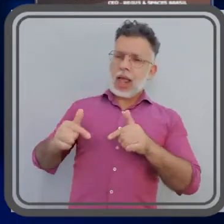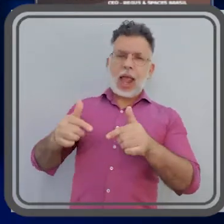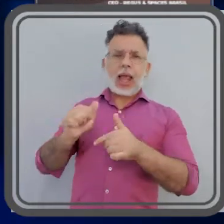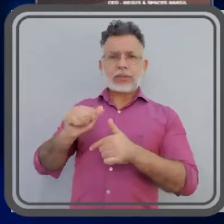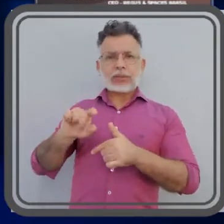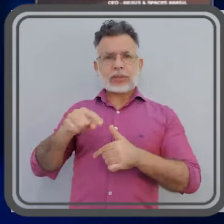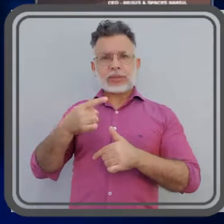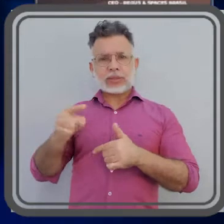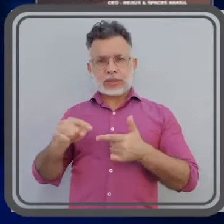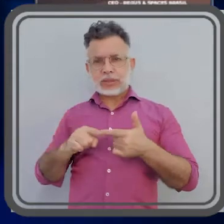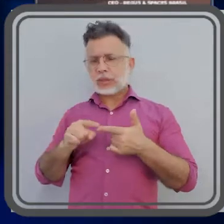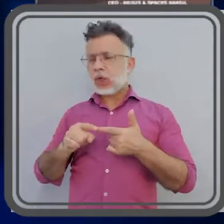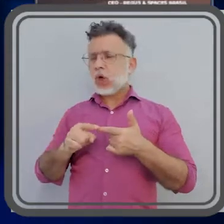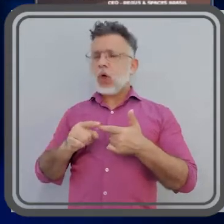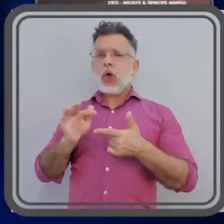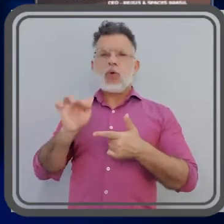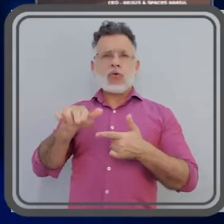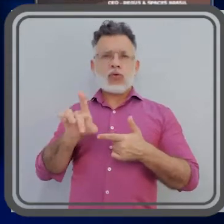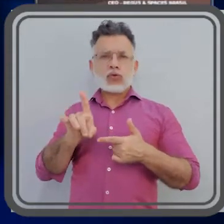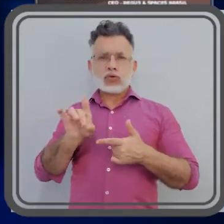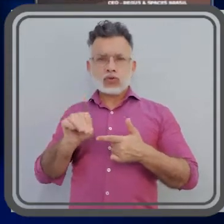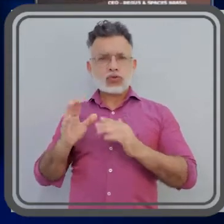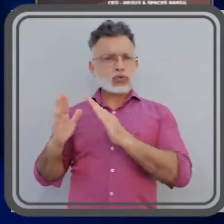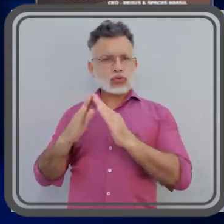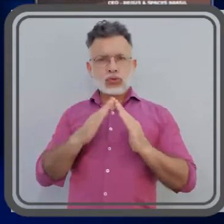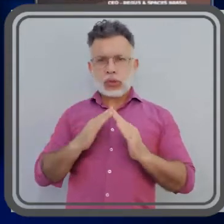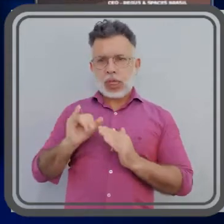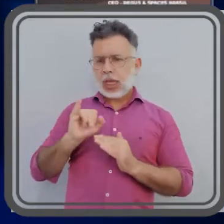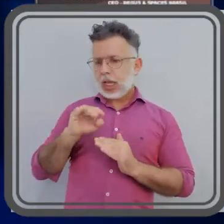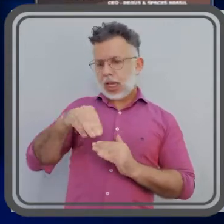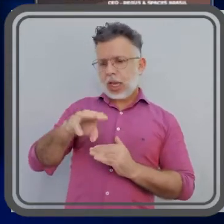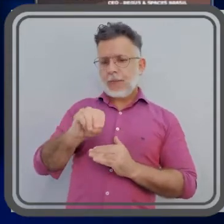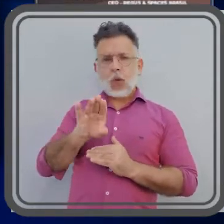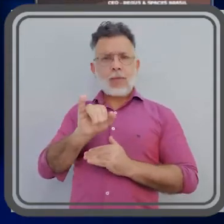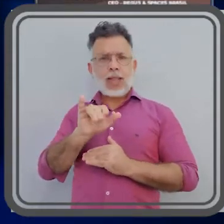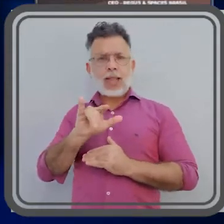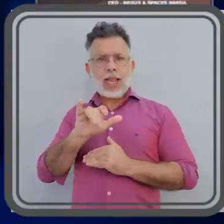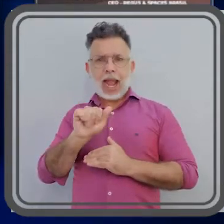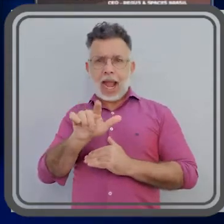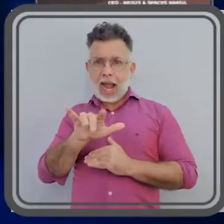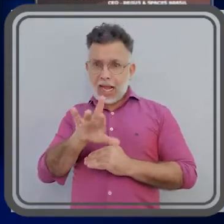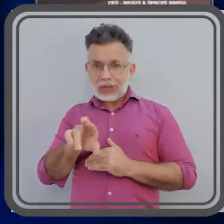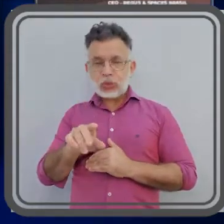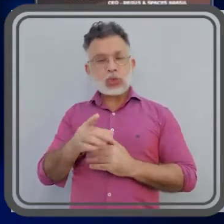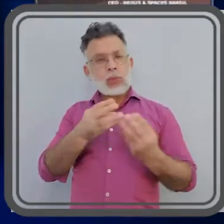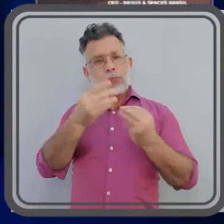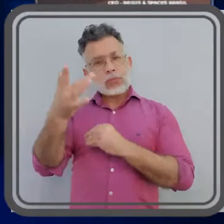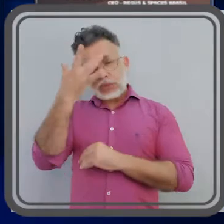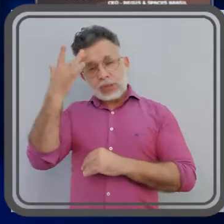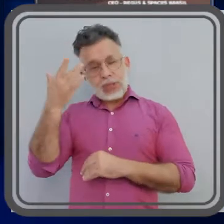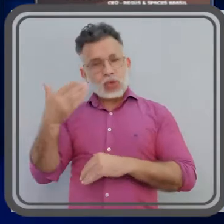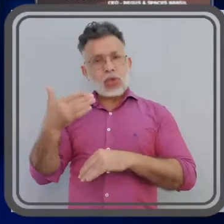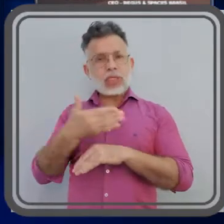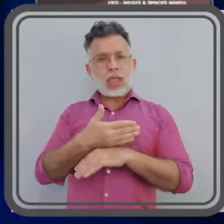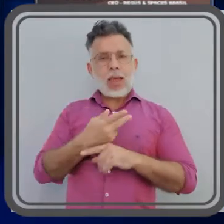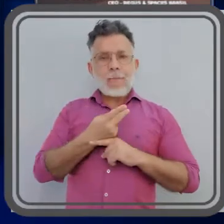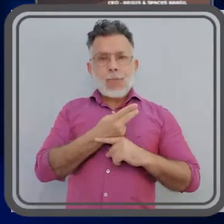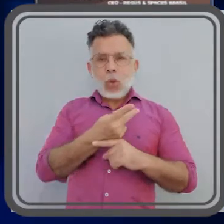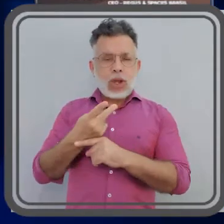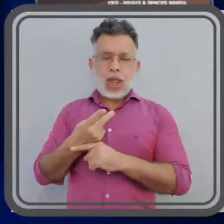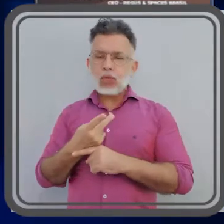imobiliários. A queda do CDI fez com que várias pessoas buscassem alternativas de investimento que fugissem daquela renda fixa